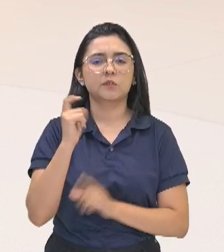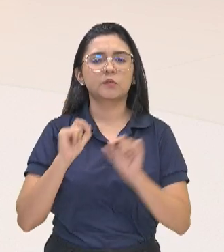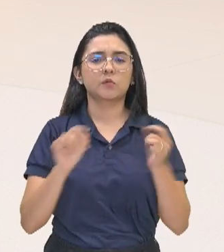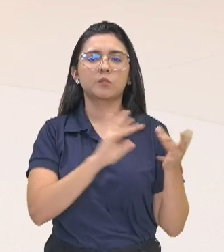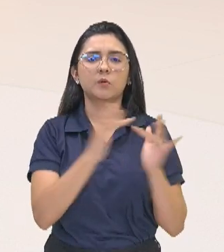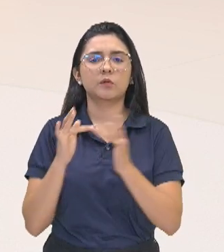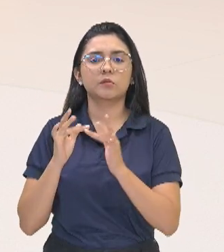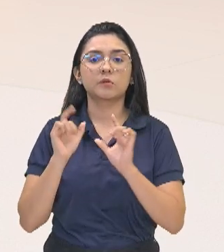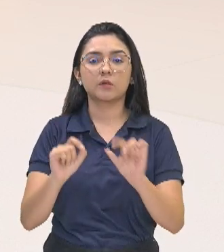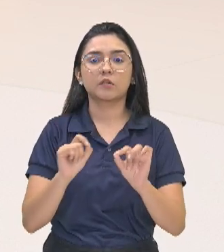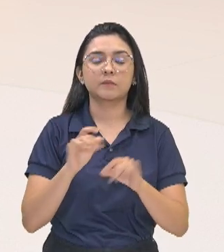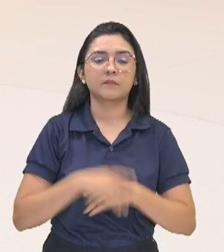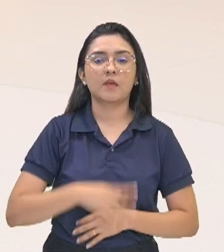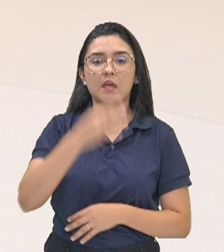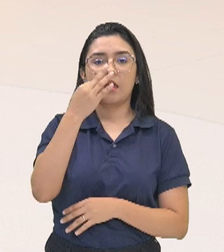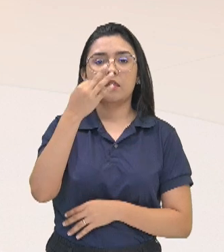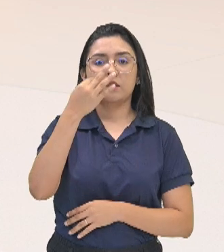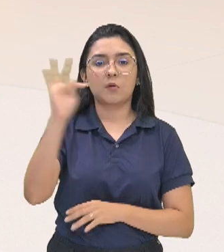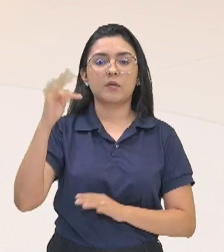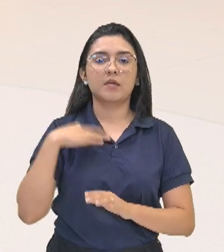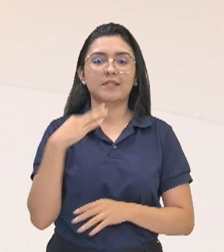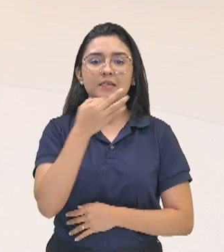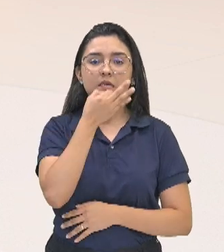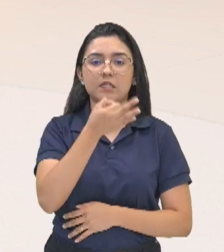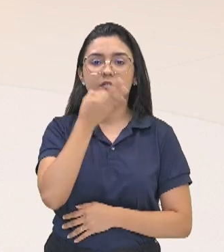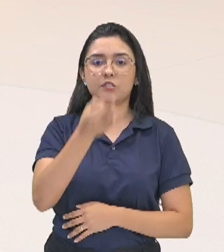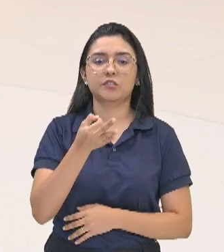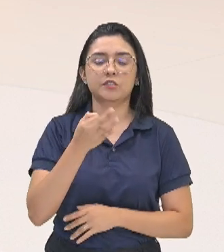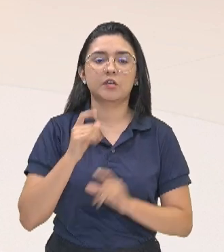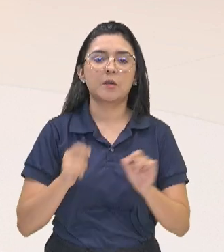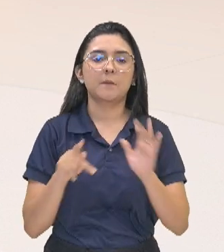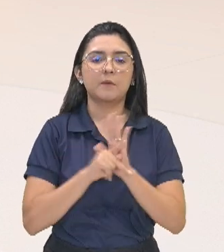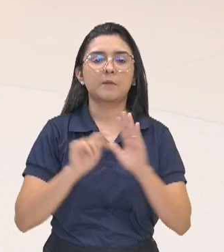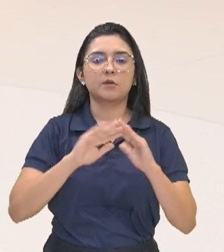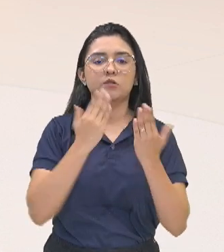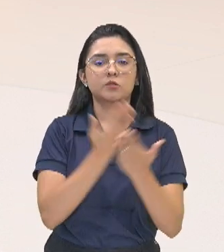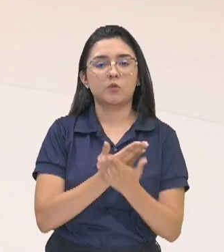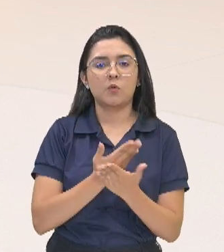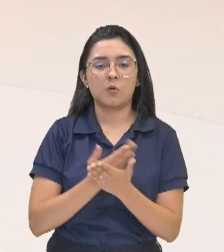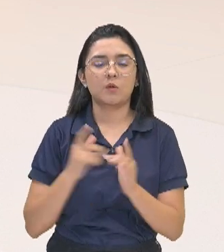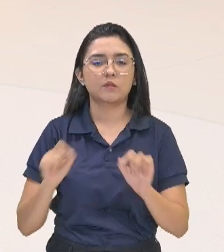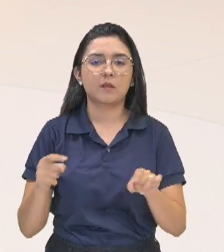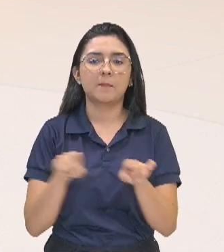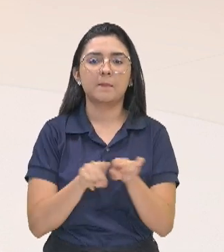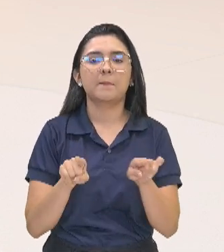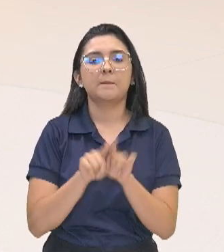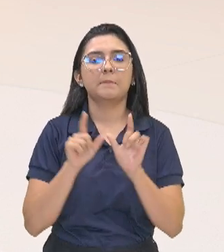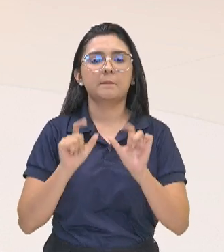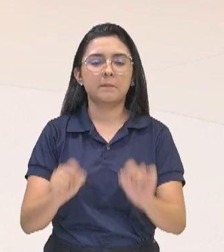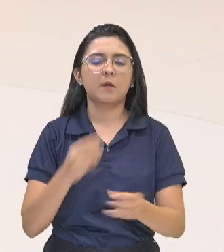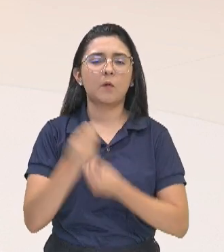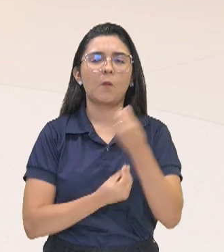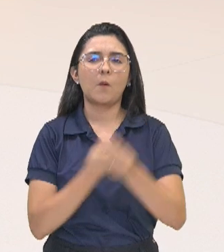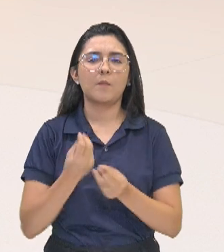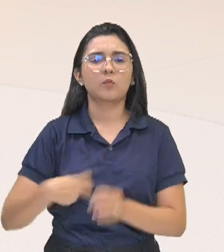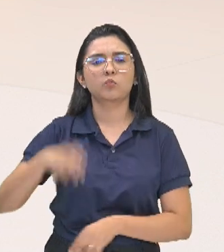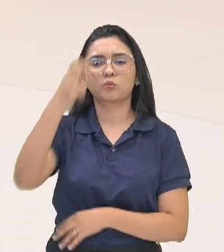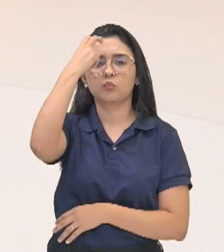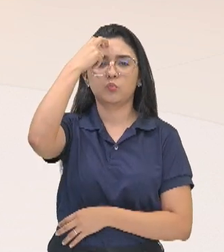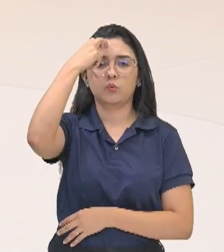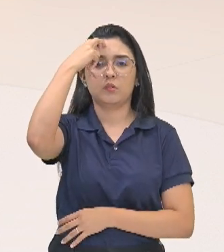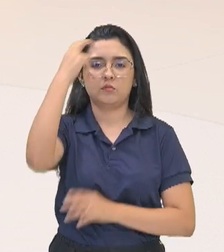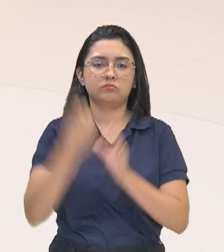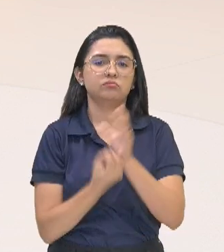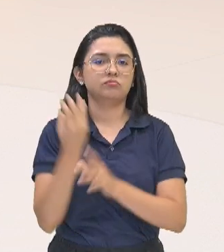nós chamamos da teoria crítica, Escola de Frankfurt, né, e a indústria cultural. Então são assuntos assim